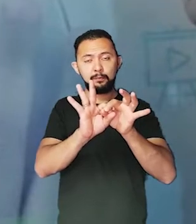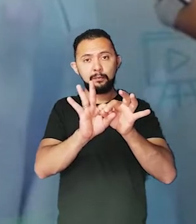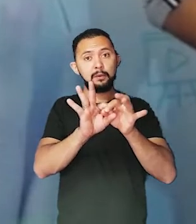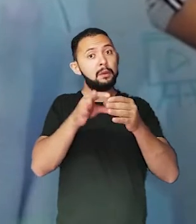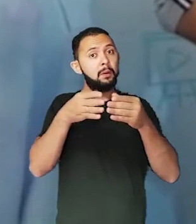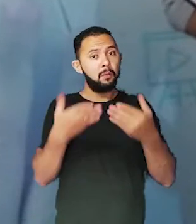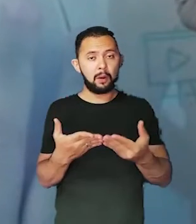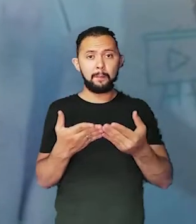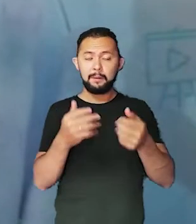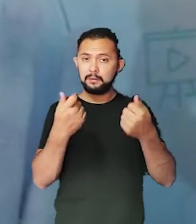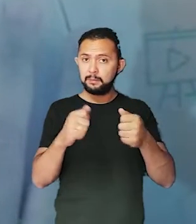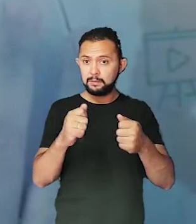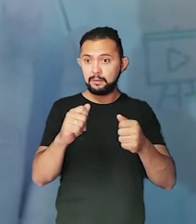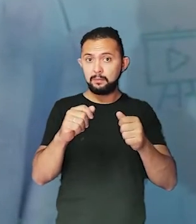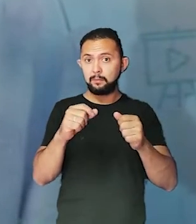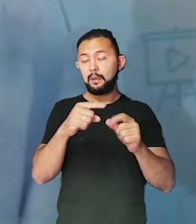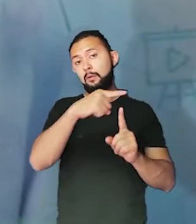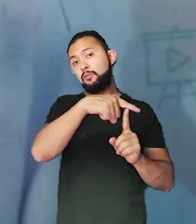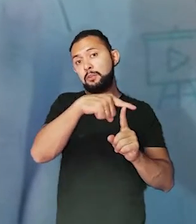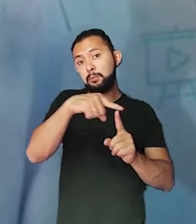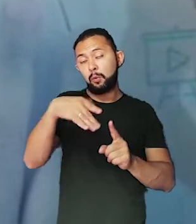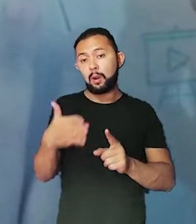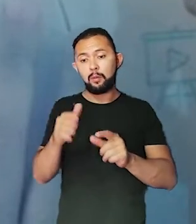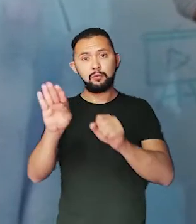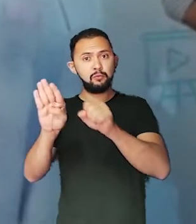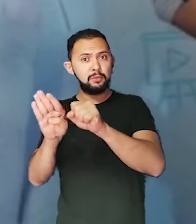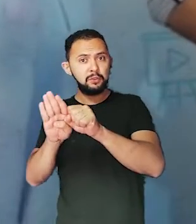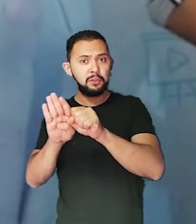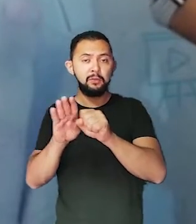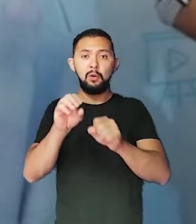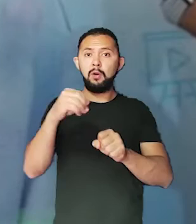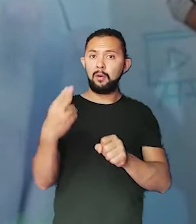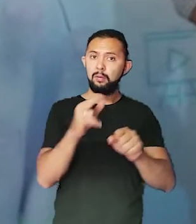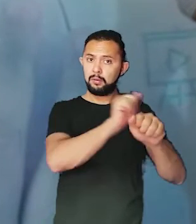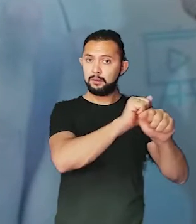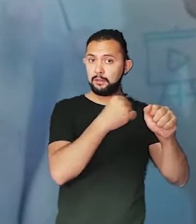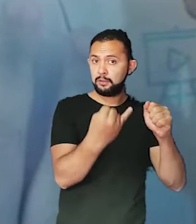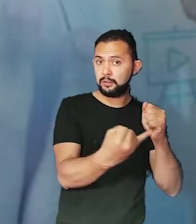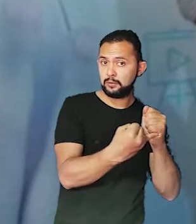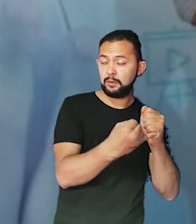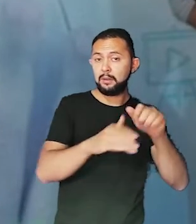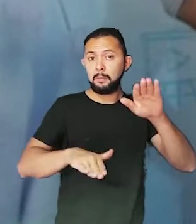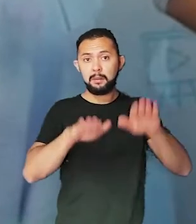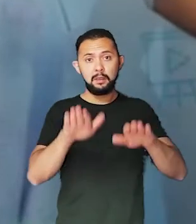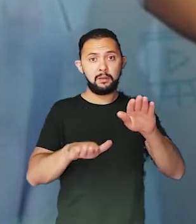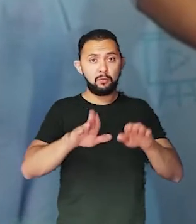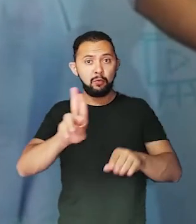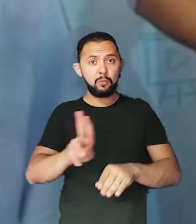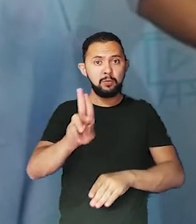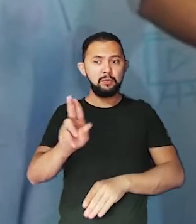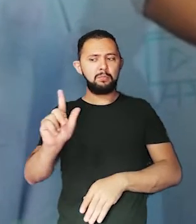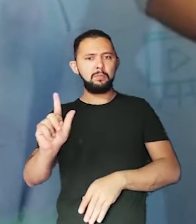que. Se esse que eu posso trocar pelo isto, substantiva. Se esse que eu posso trocar pelo qual,